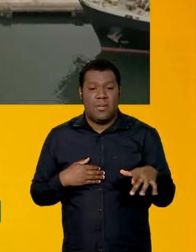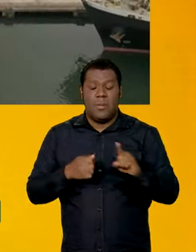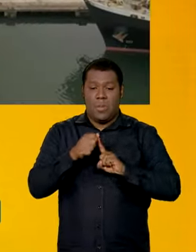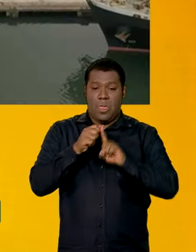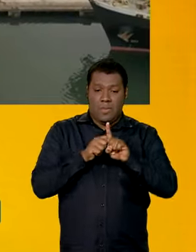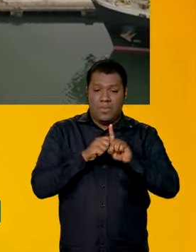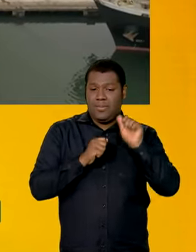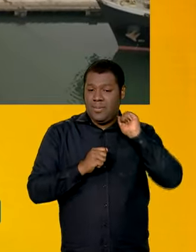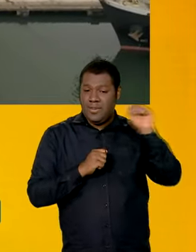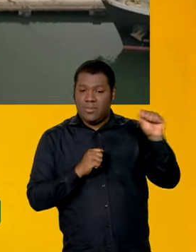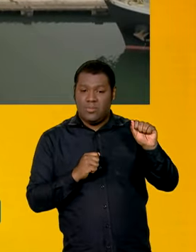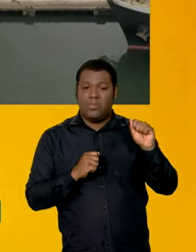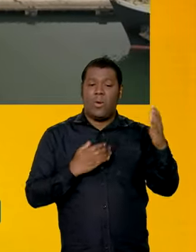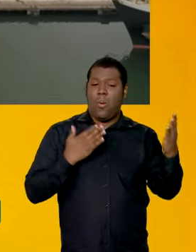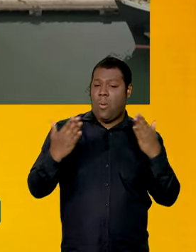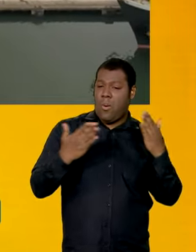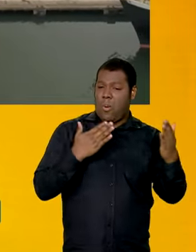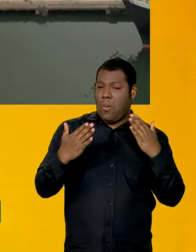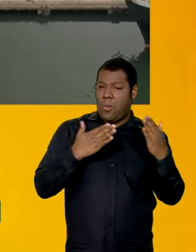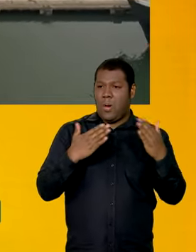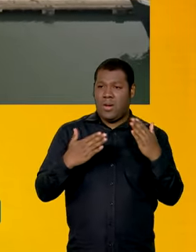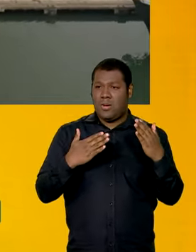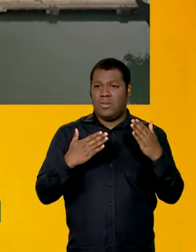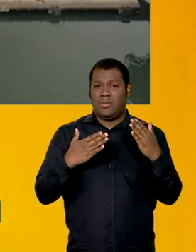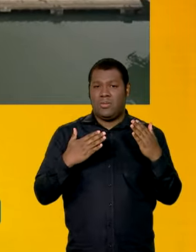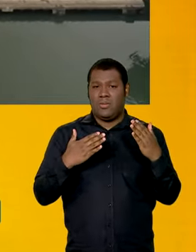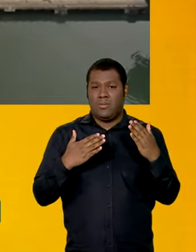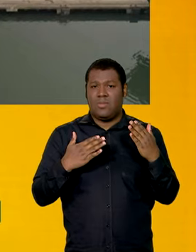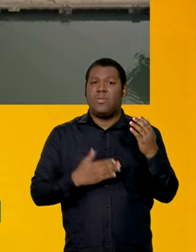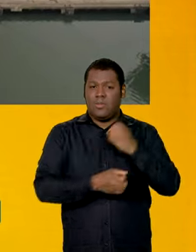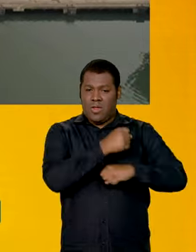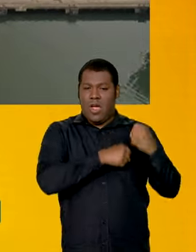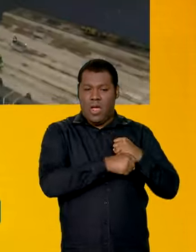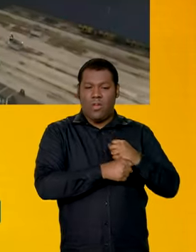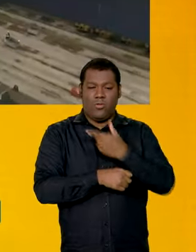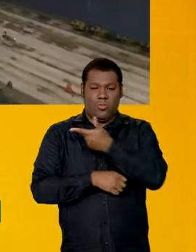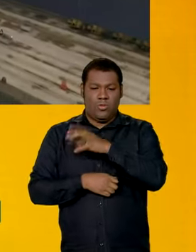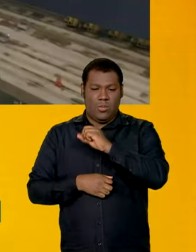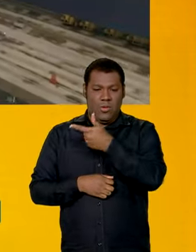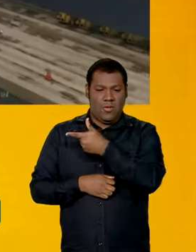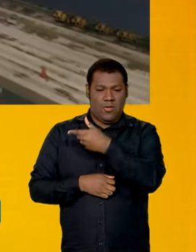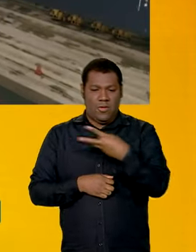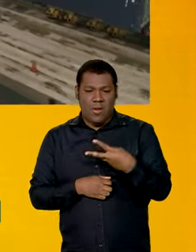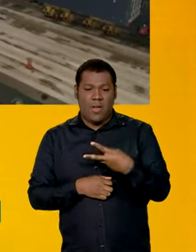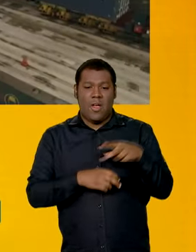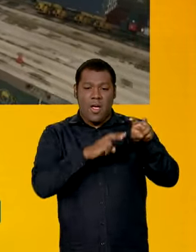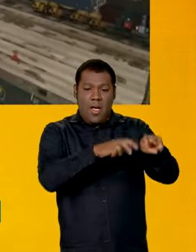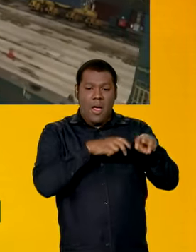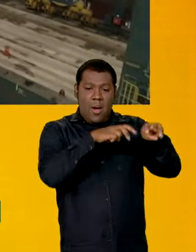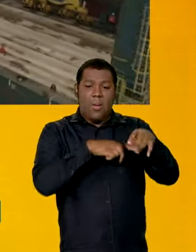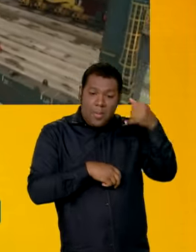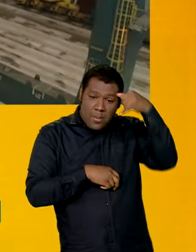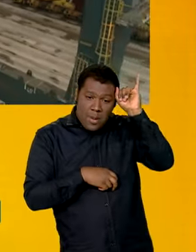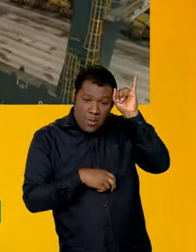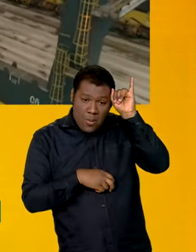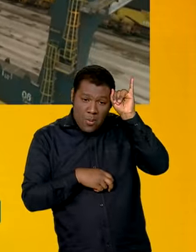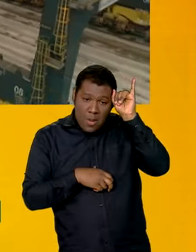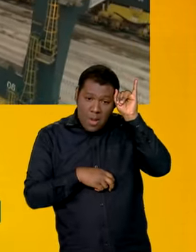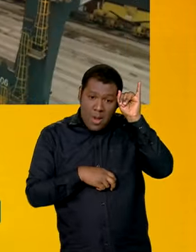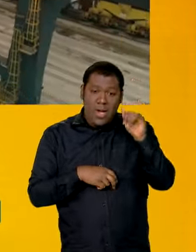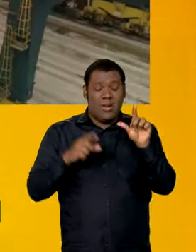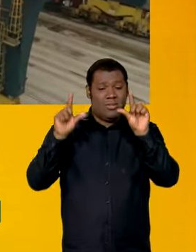mês de abril, em comparação, comparando aí com o mesmo período do ano passado, a agropecuária apresentou uma queda